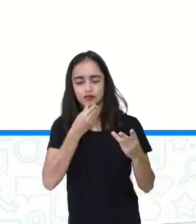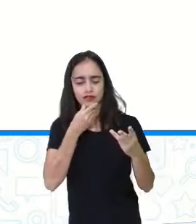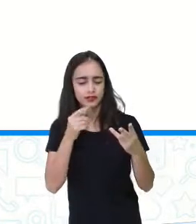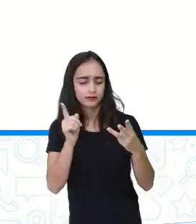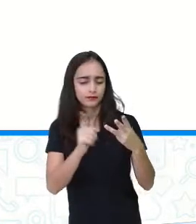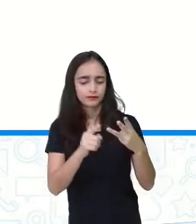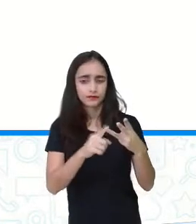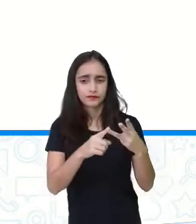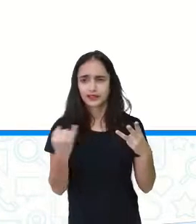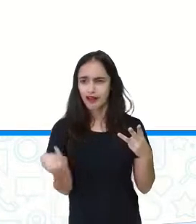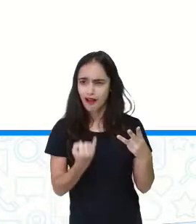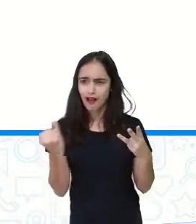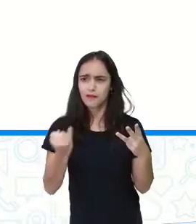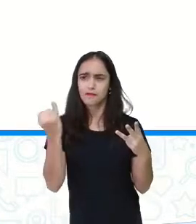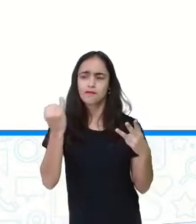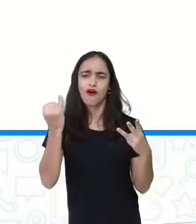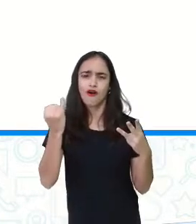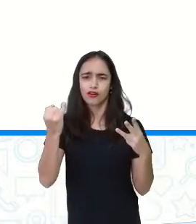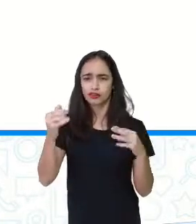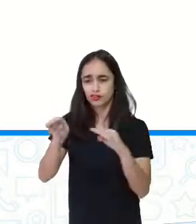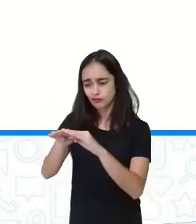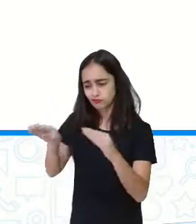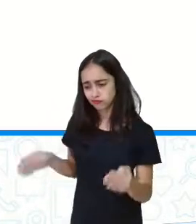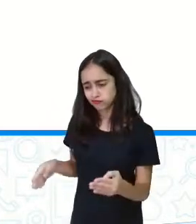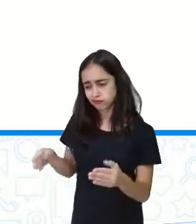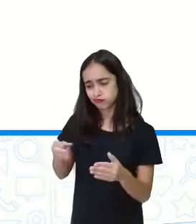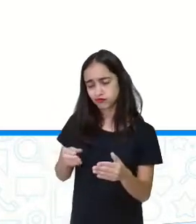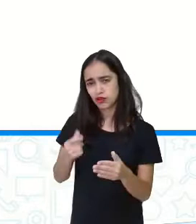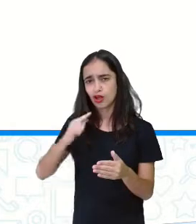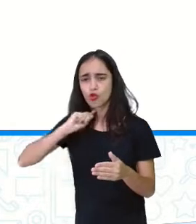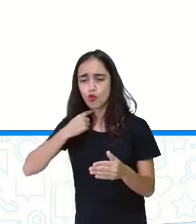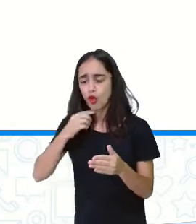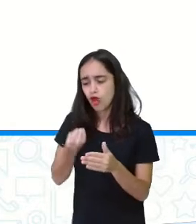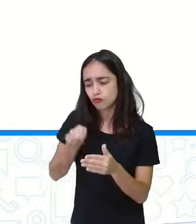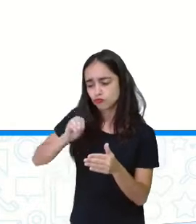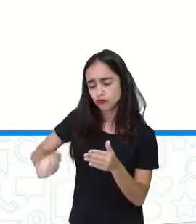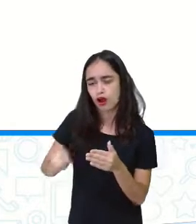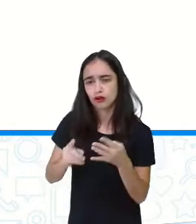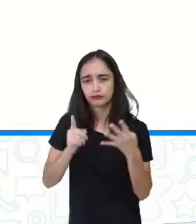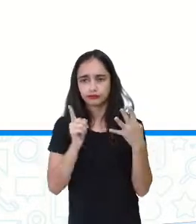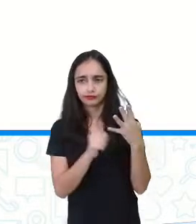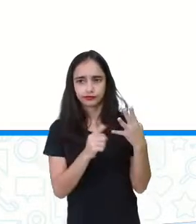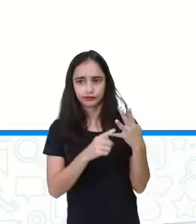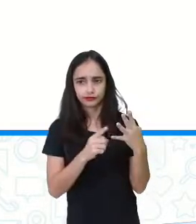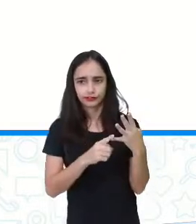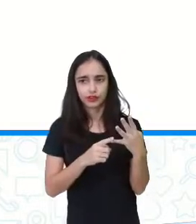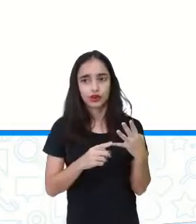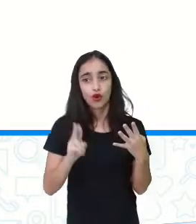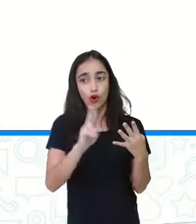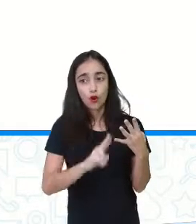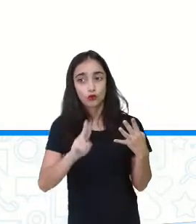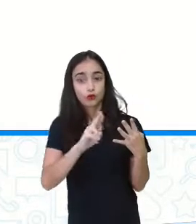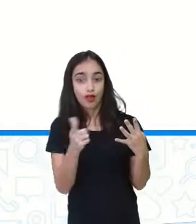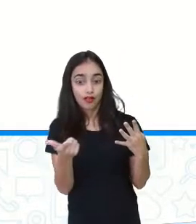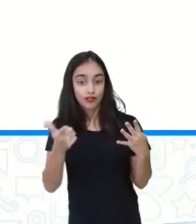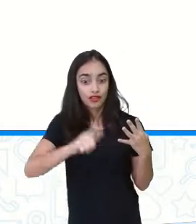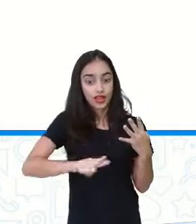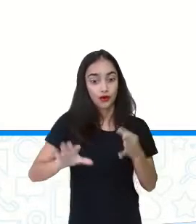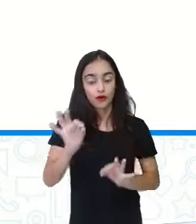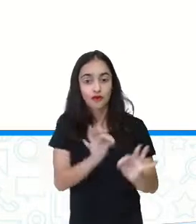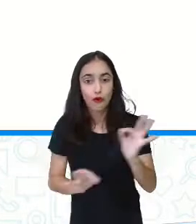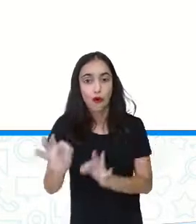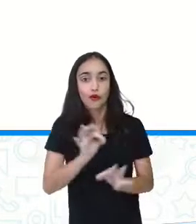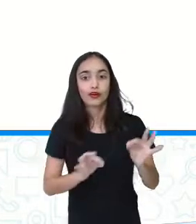importância das lixeiras seletivas e letra d a reciclagem de Planos Infalíveis cuidado